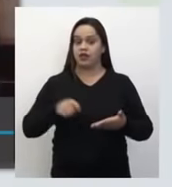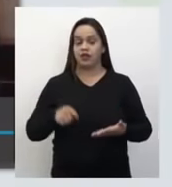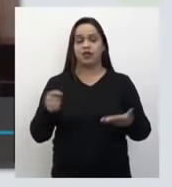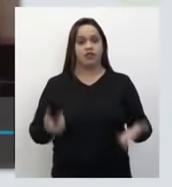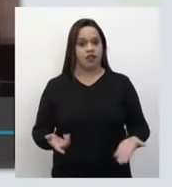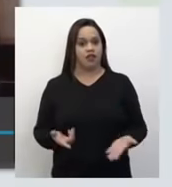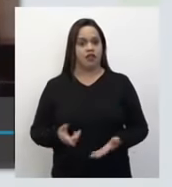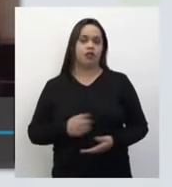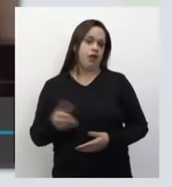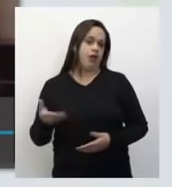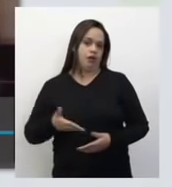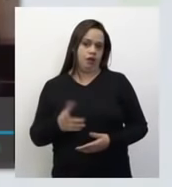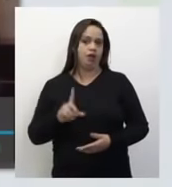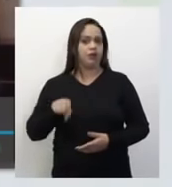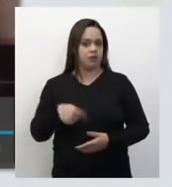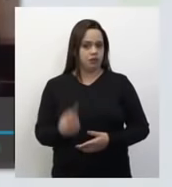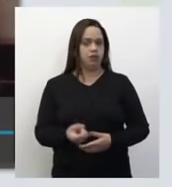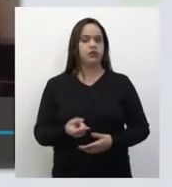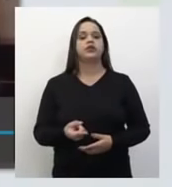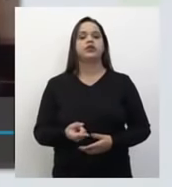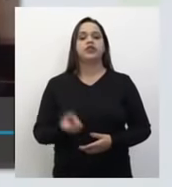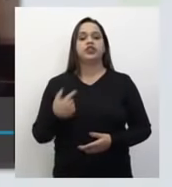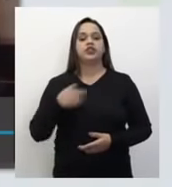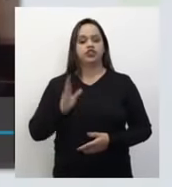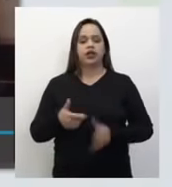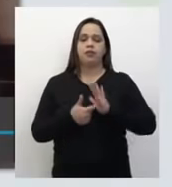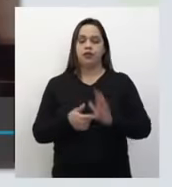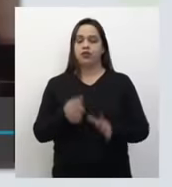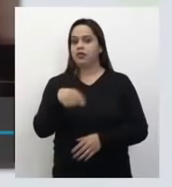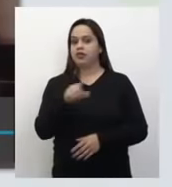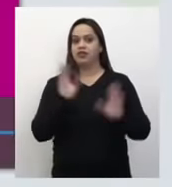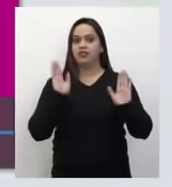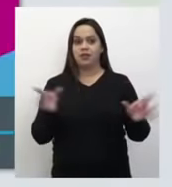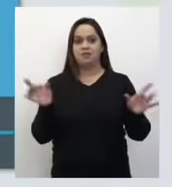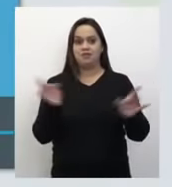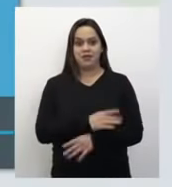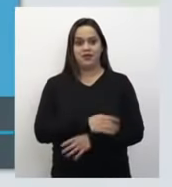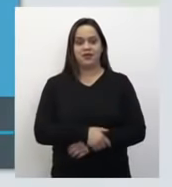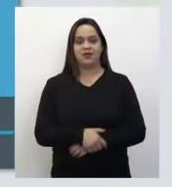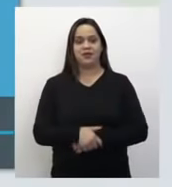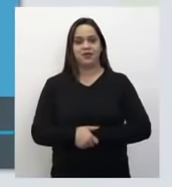não agora, daqui a pouquinho, e já mostro para vocês ele pronto.